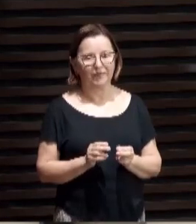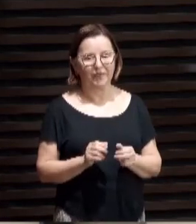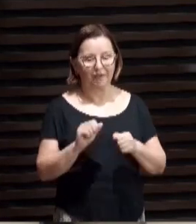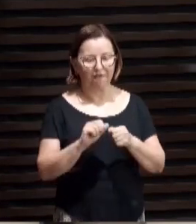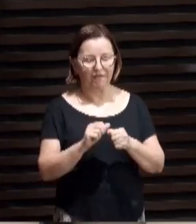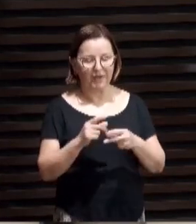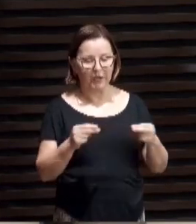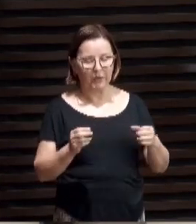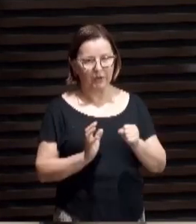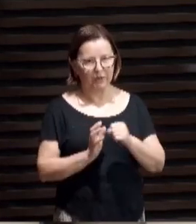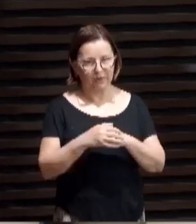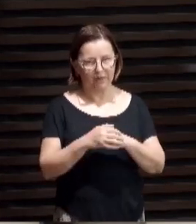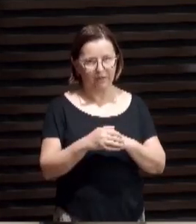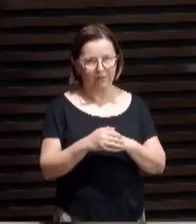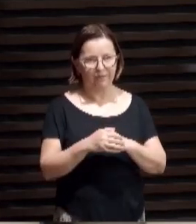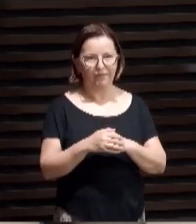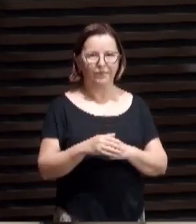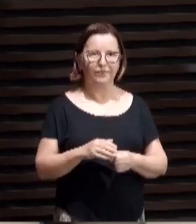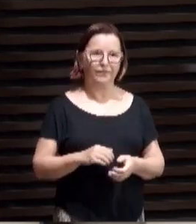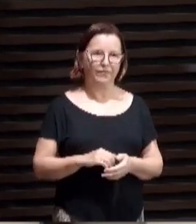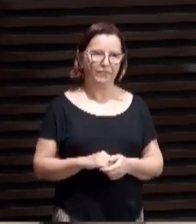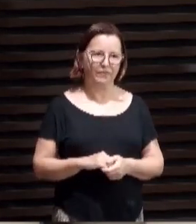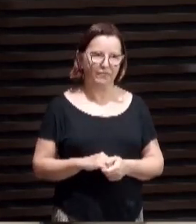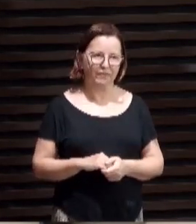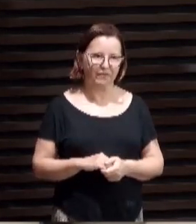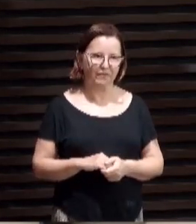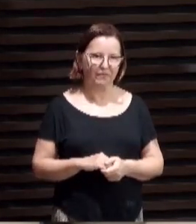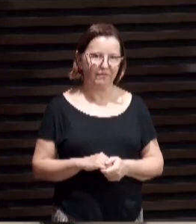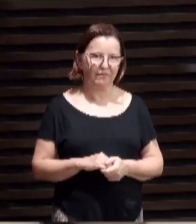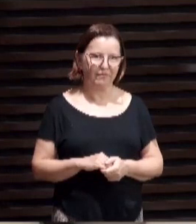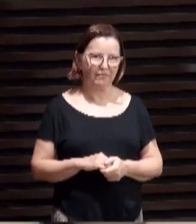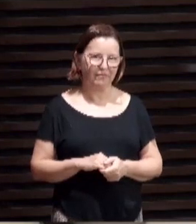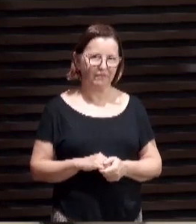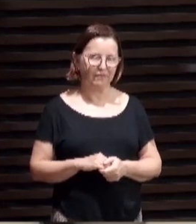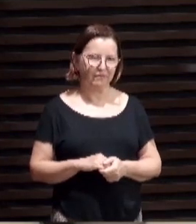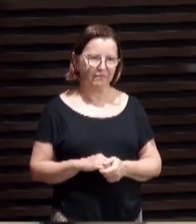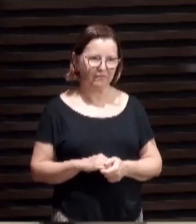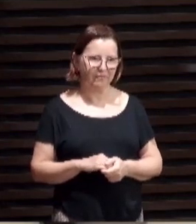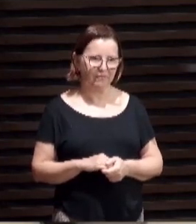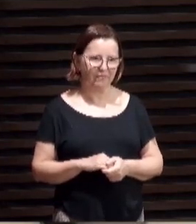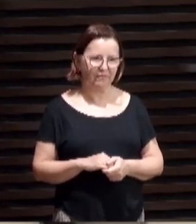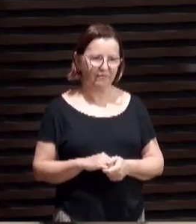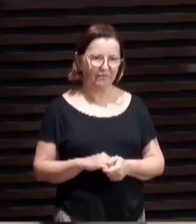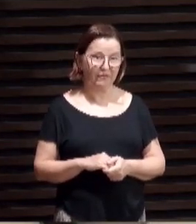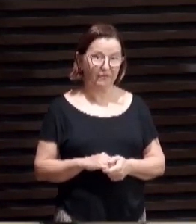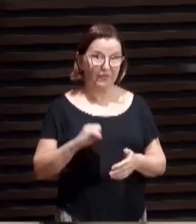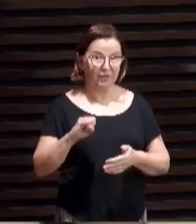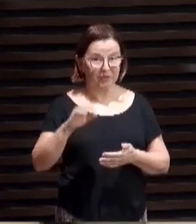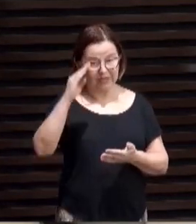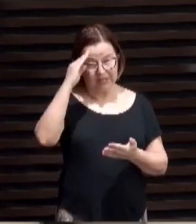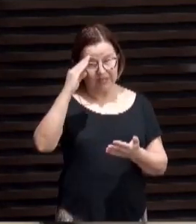Se você acredita em Biden, você está fora do contexto. Se você acredita